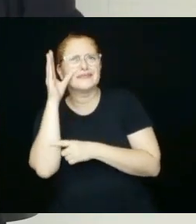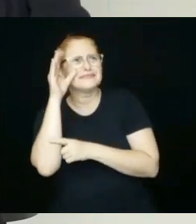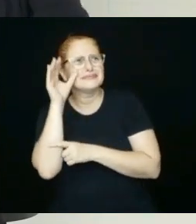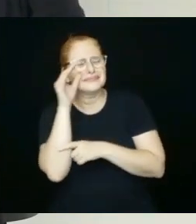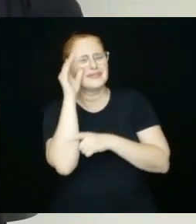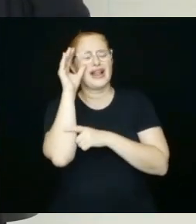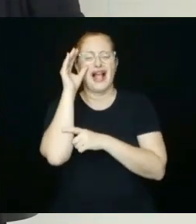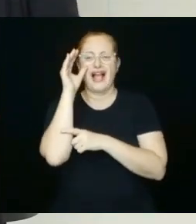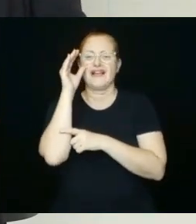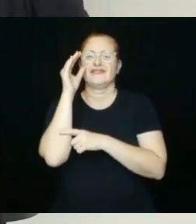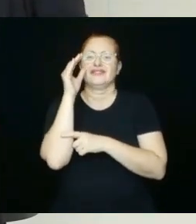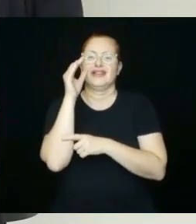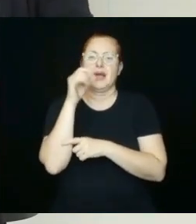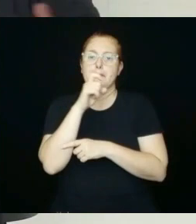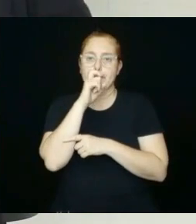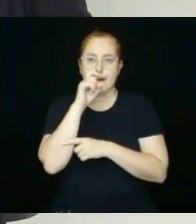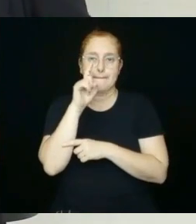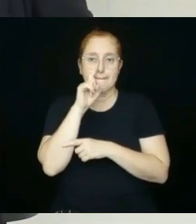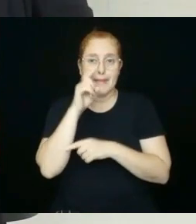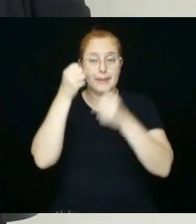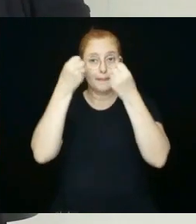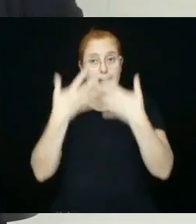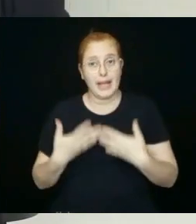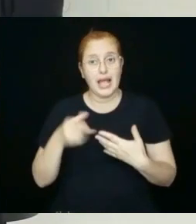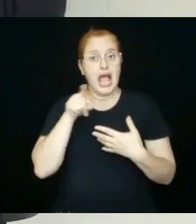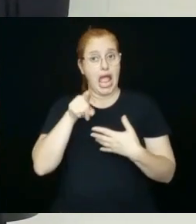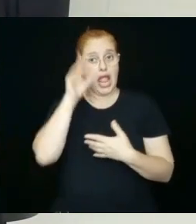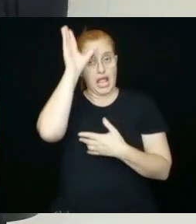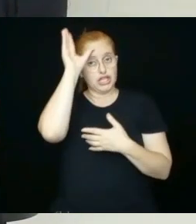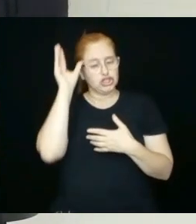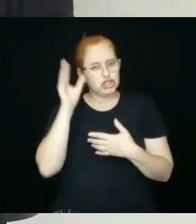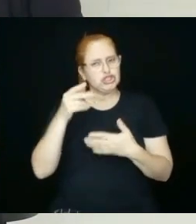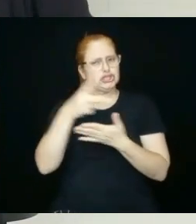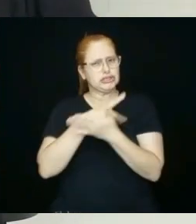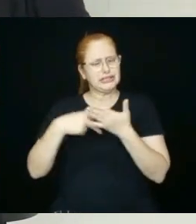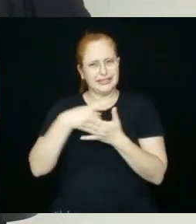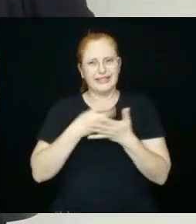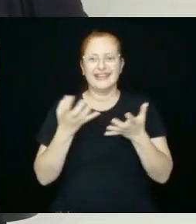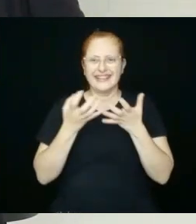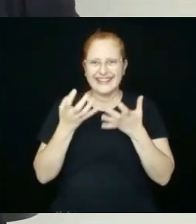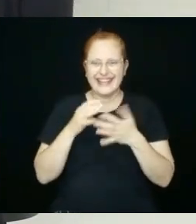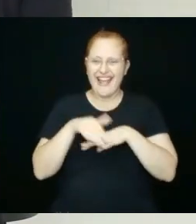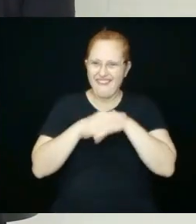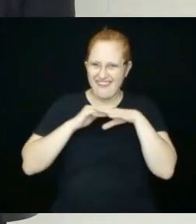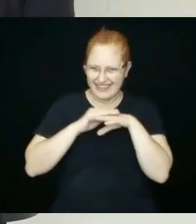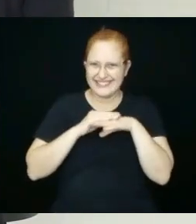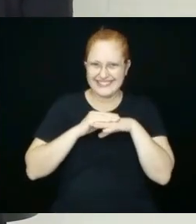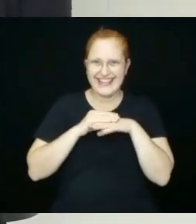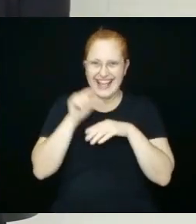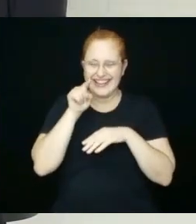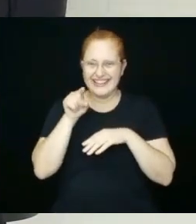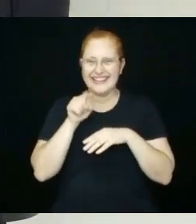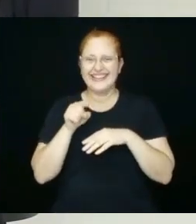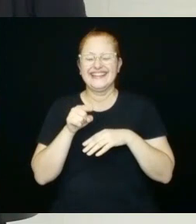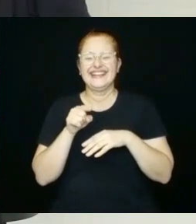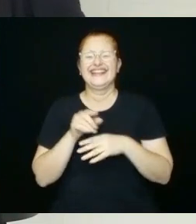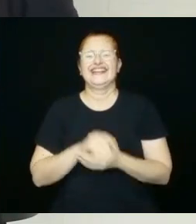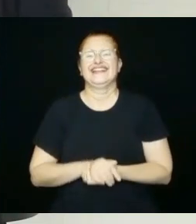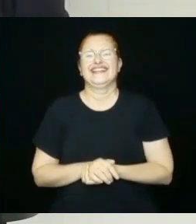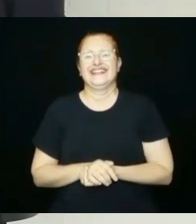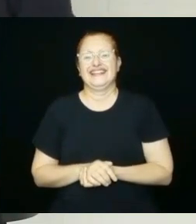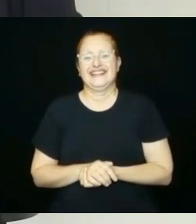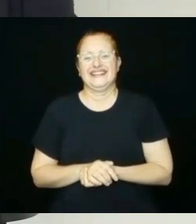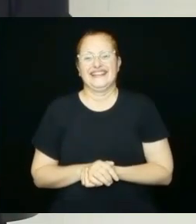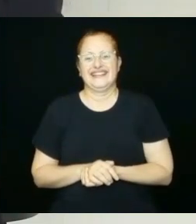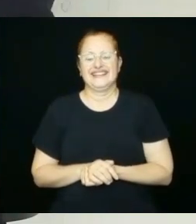assim, aí os adultos explicavam, ele é um artista, está desenhando, tal, não sei o quê. Aí tu quer ir lá falar com ele, tu quer ir lá falar